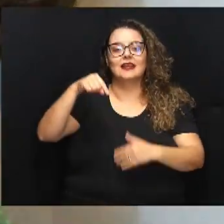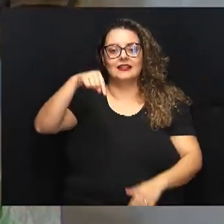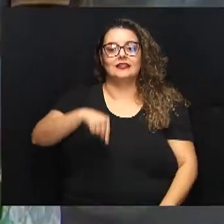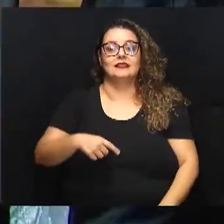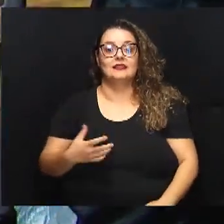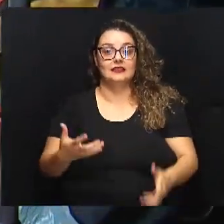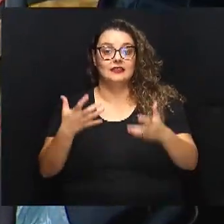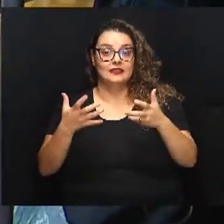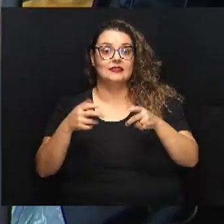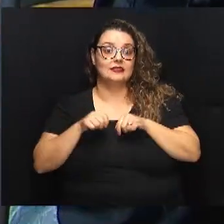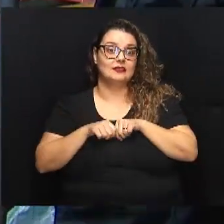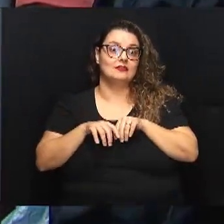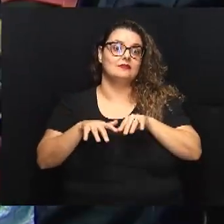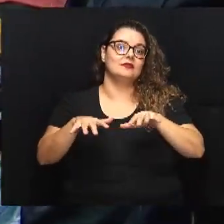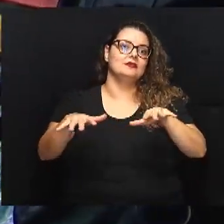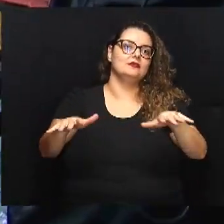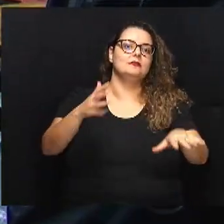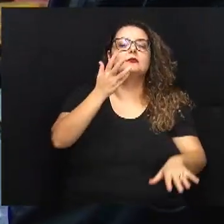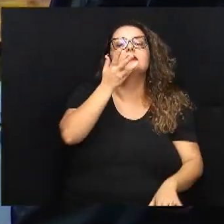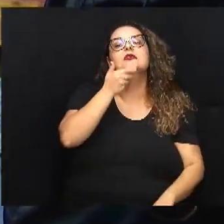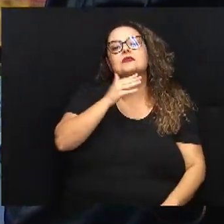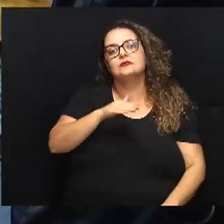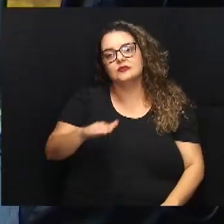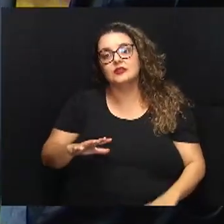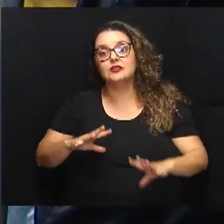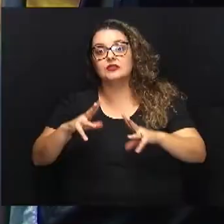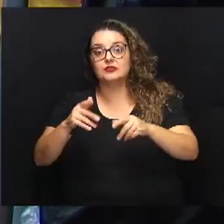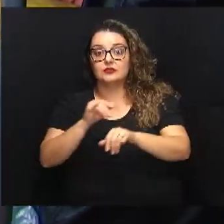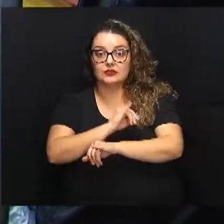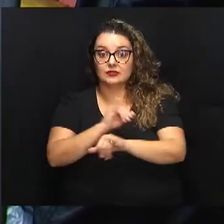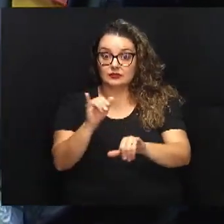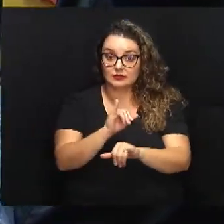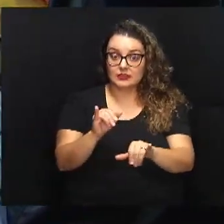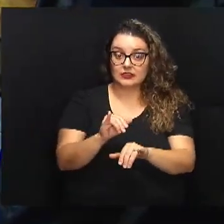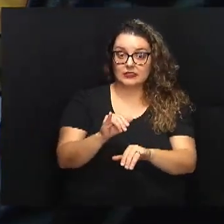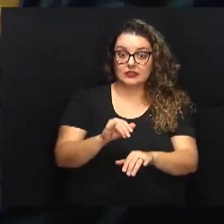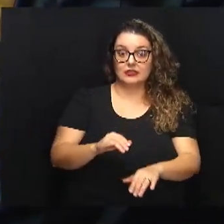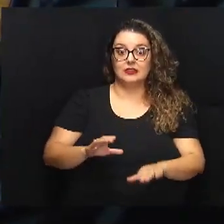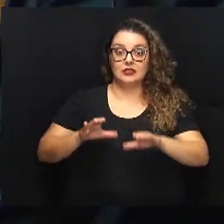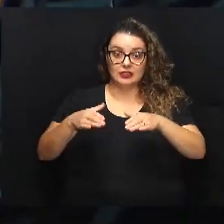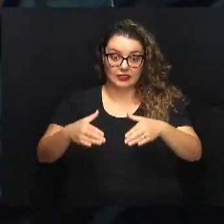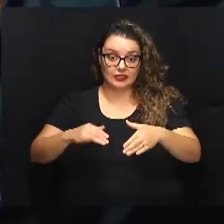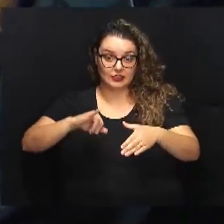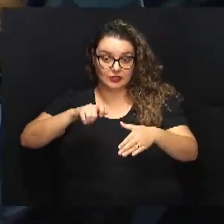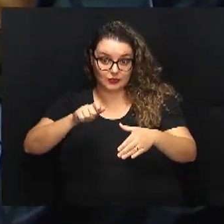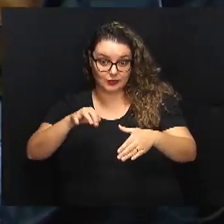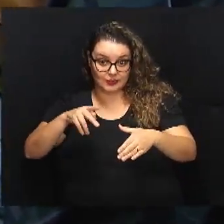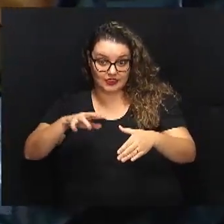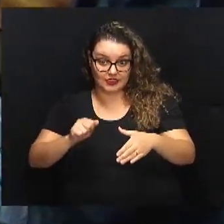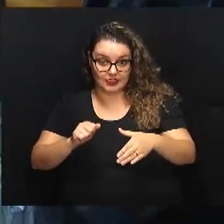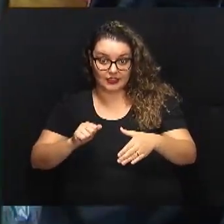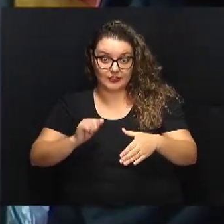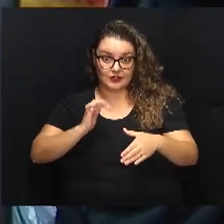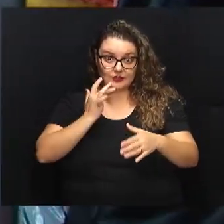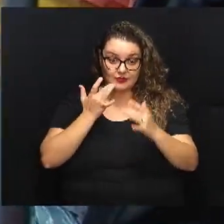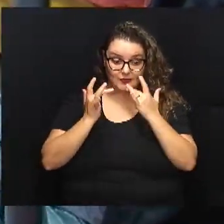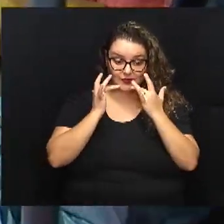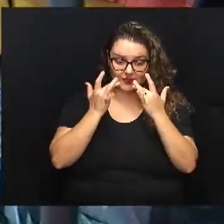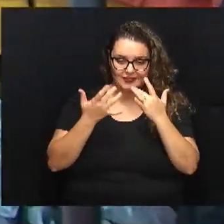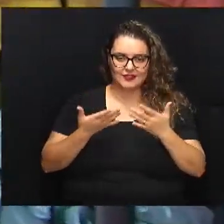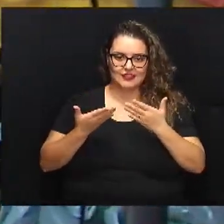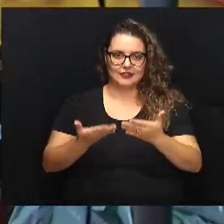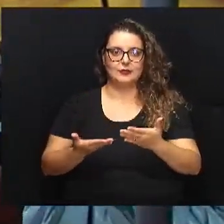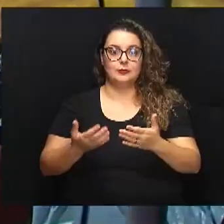muito levar para as crianças todas as mensagens que a turma da Joaninha Douradinha traz. Preocupação com